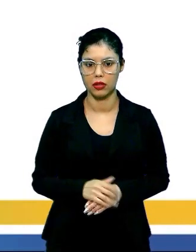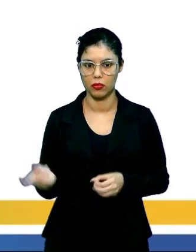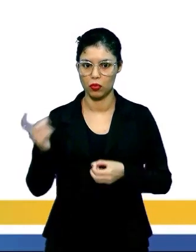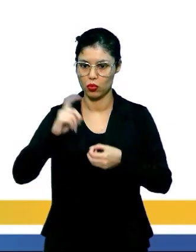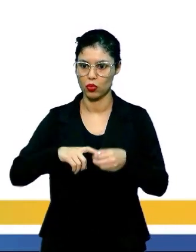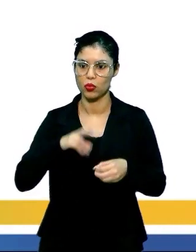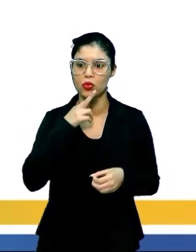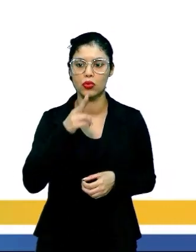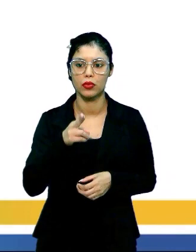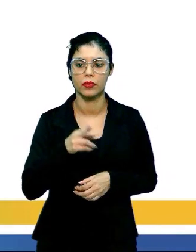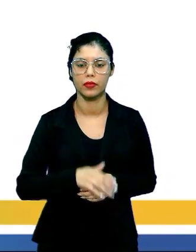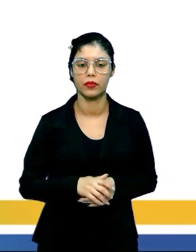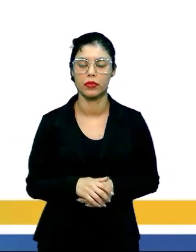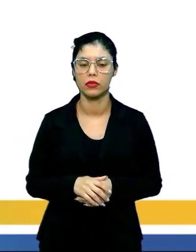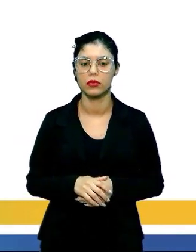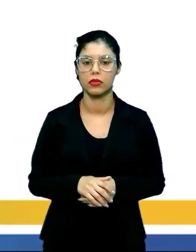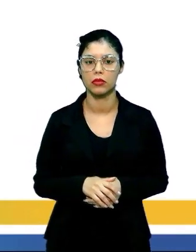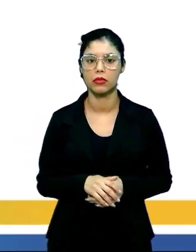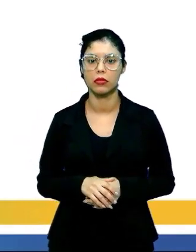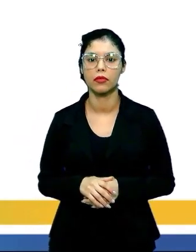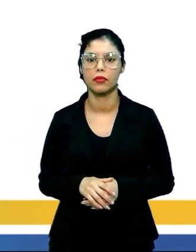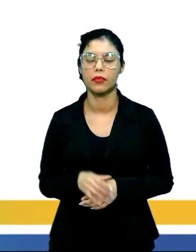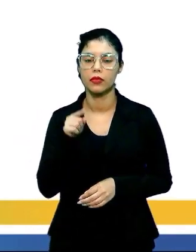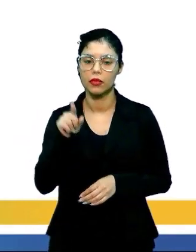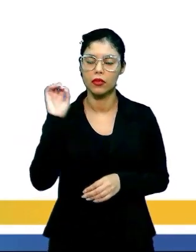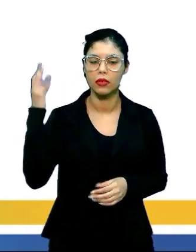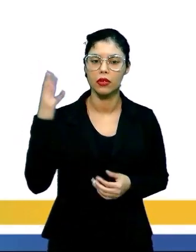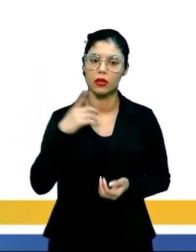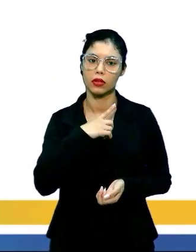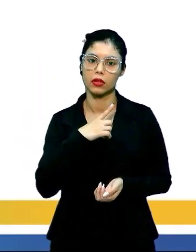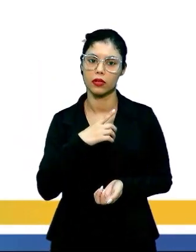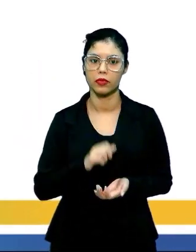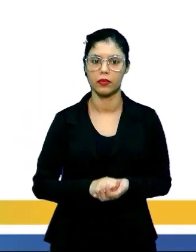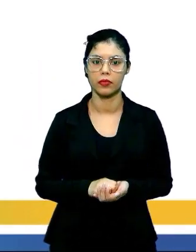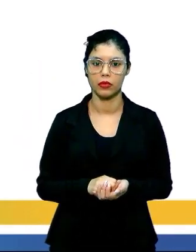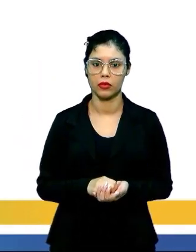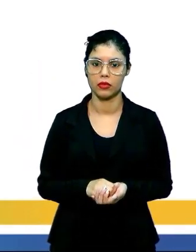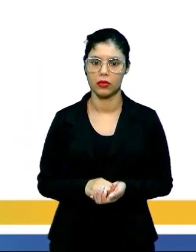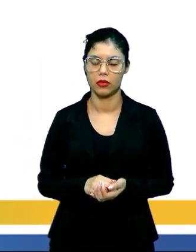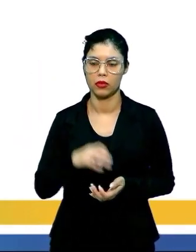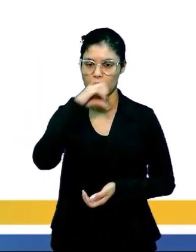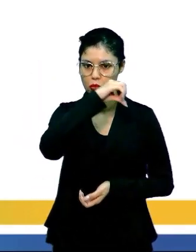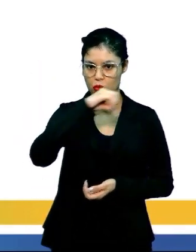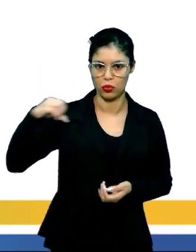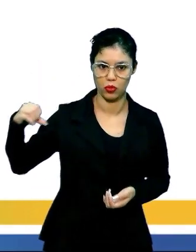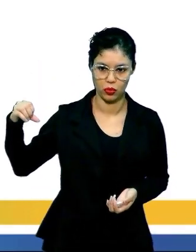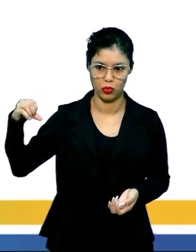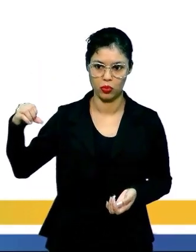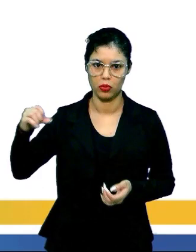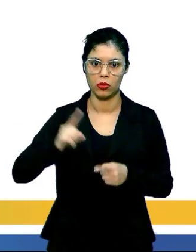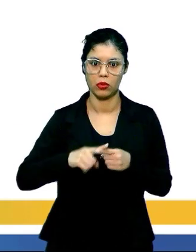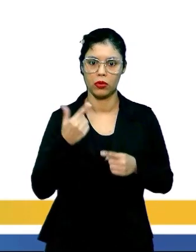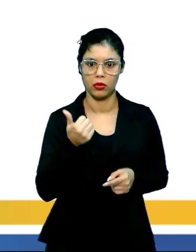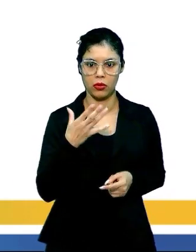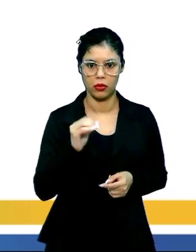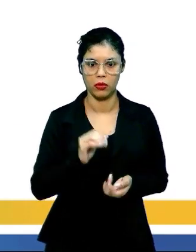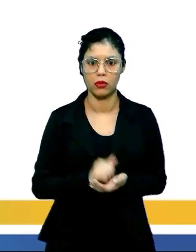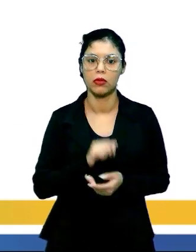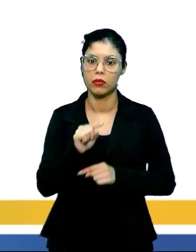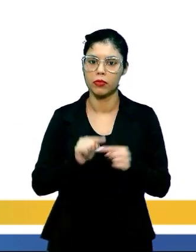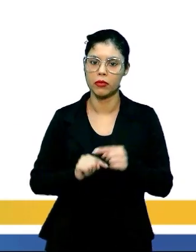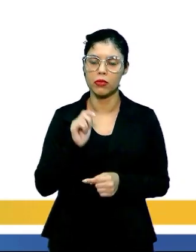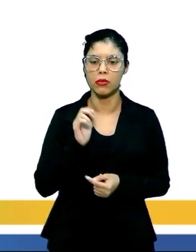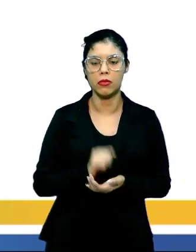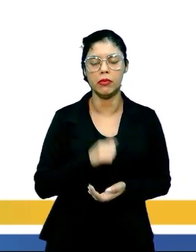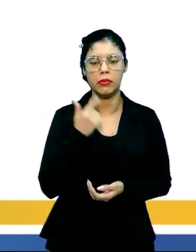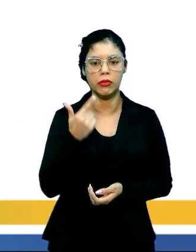voltar aqui, por exemplo. Ó, nesse caso, eu tenho o quê? 9 elementos. 9 mais 1, 10.